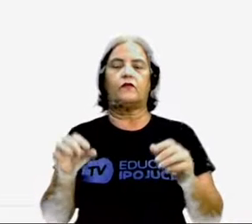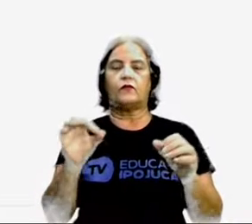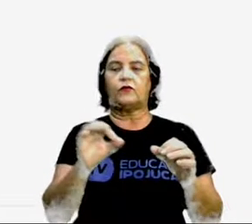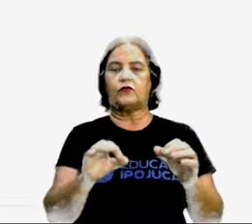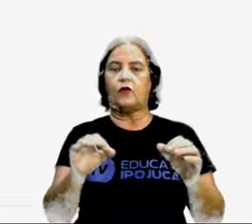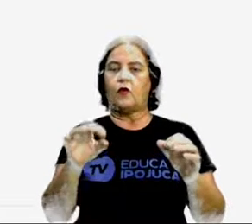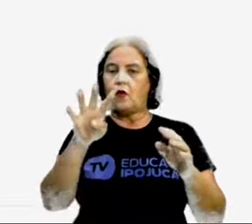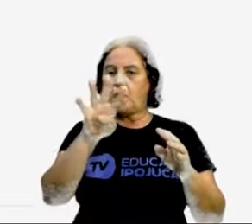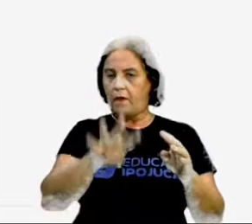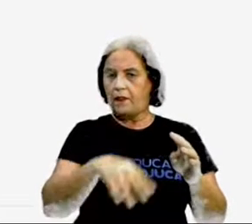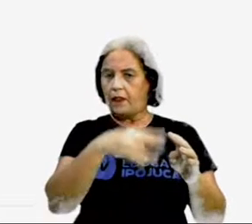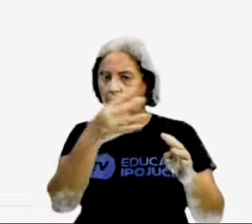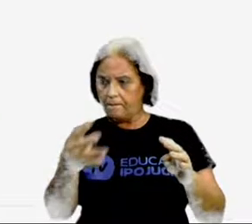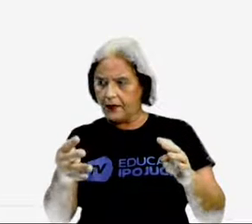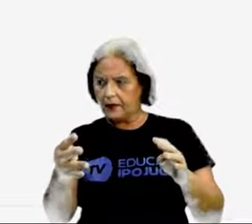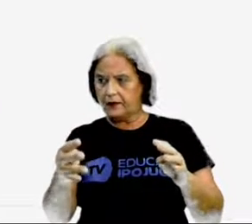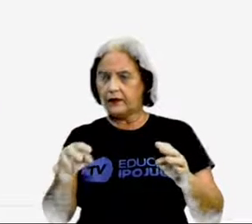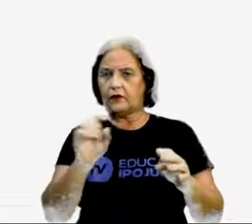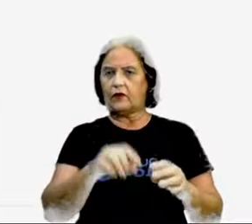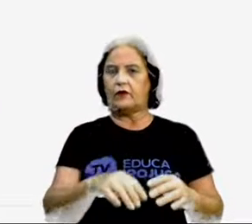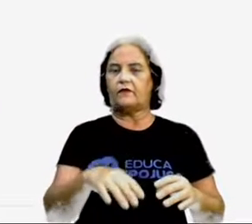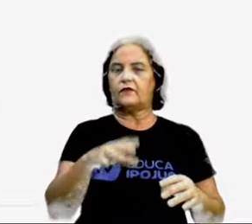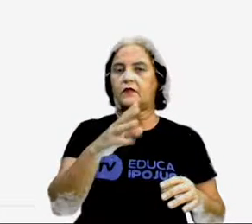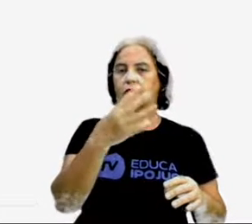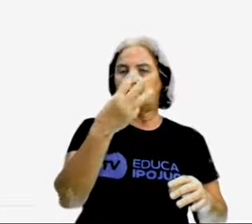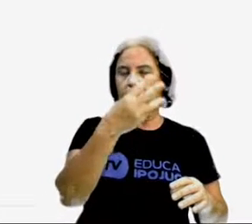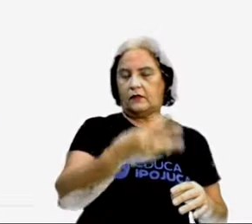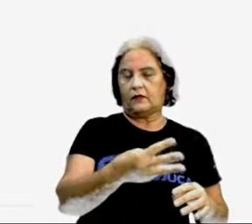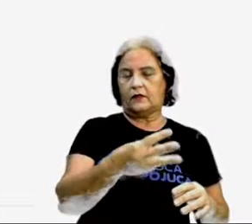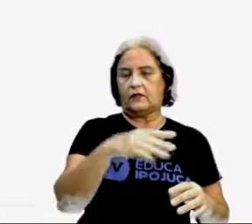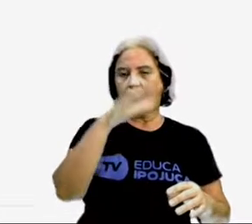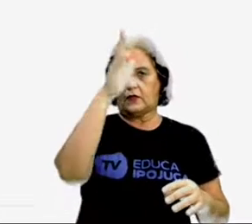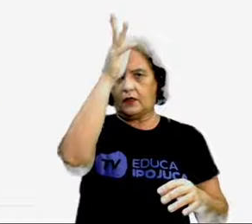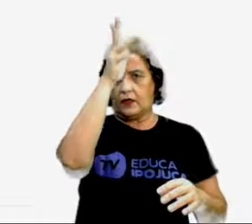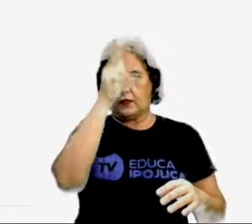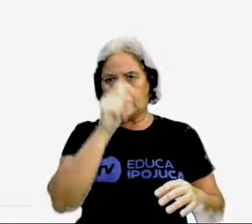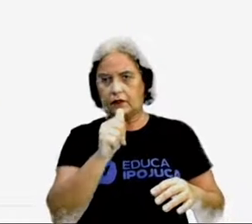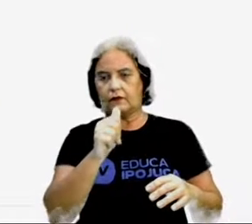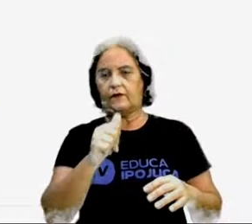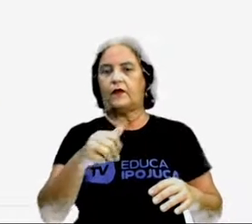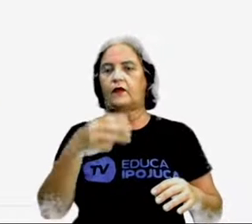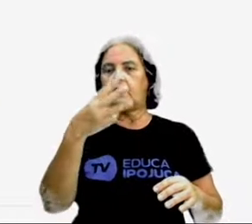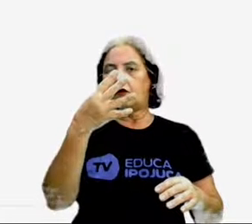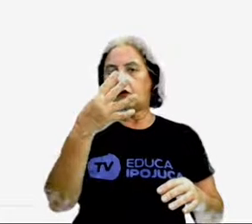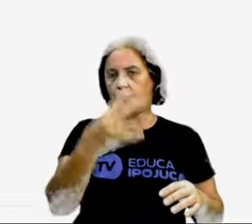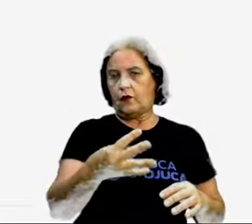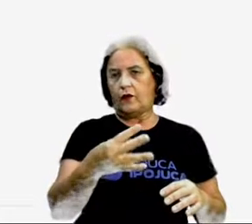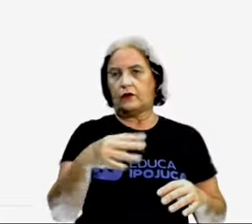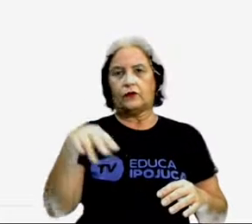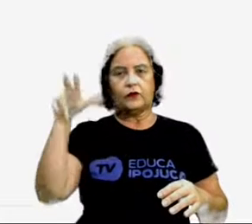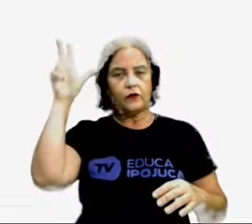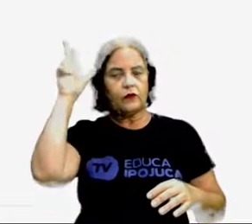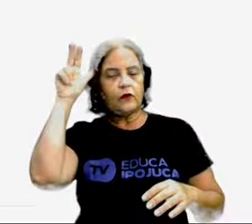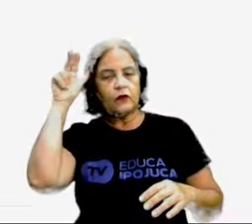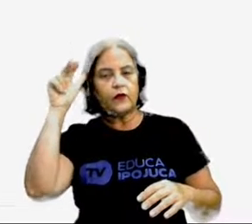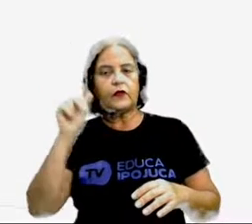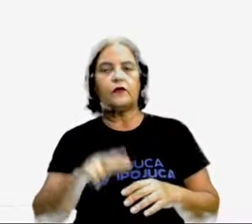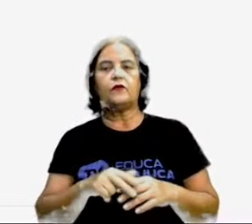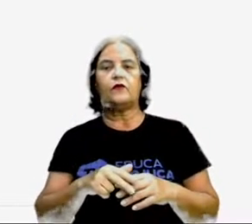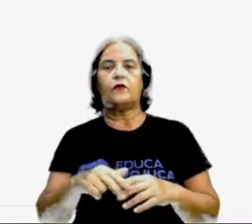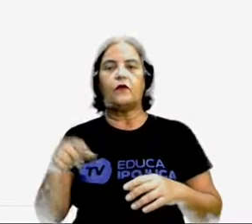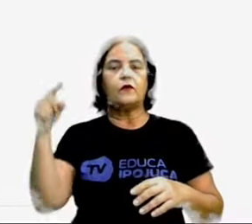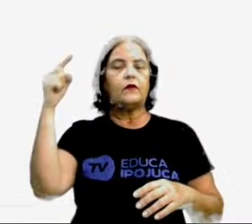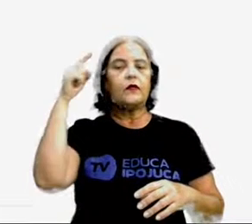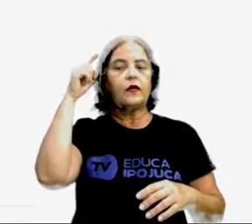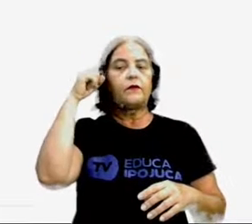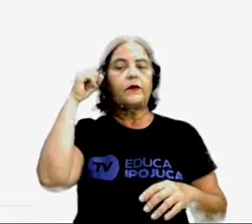aí a nossa tabela. 3 galinhas, 4 coelhos. Temos total de quantas cabeças?